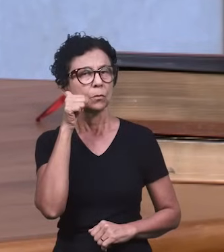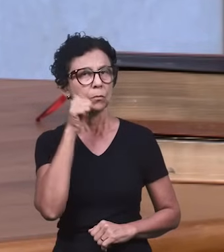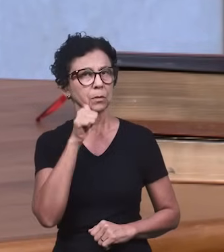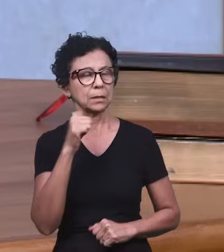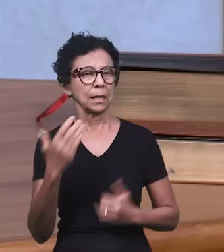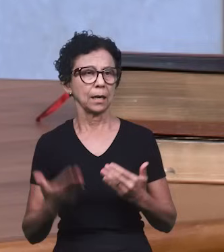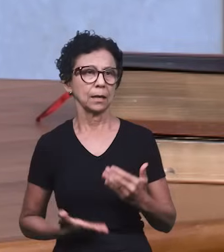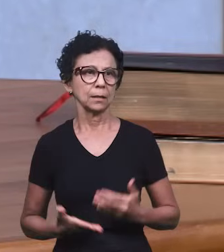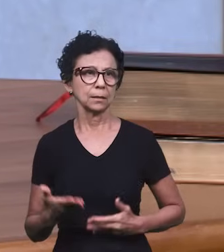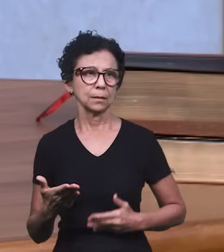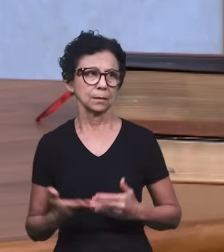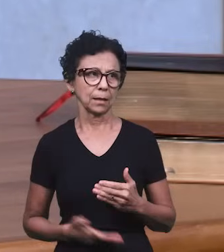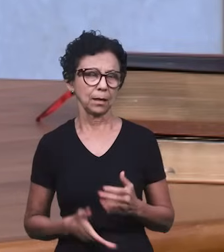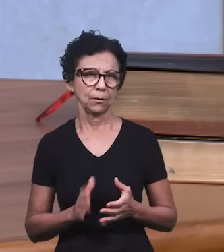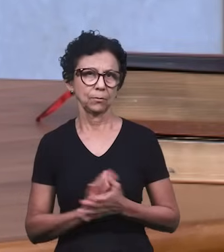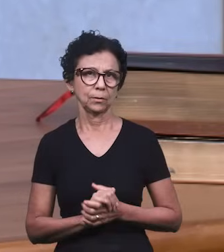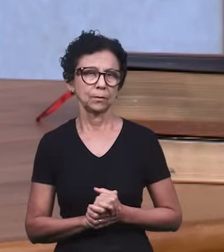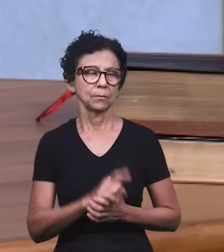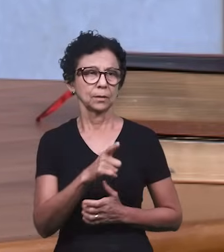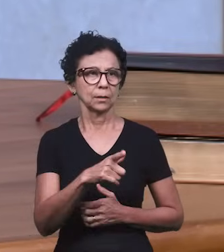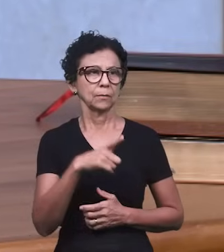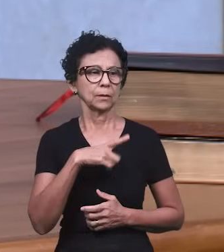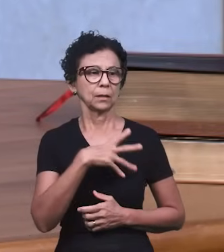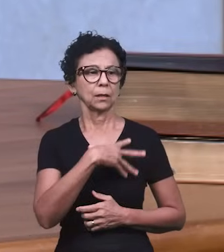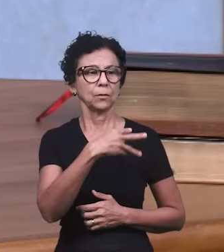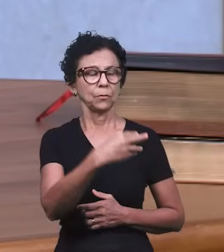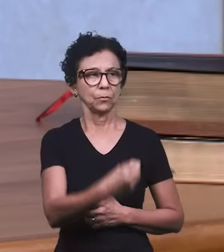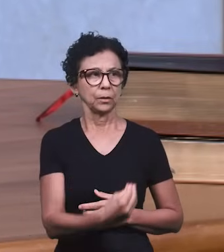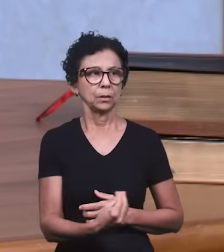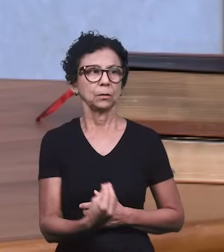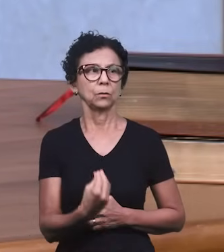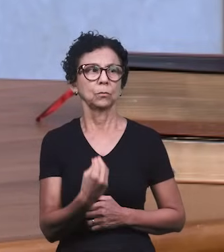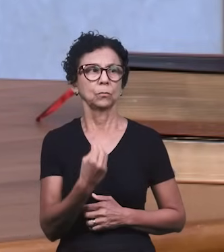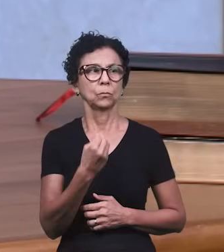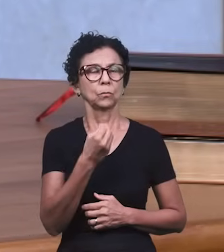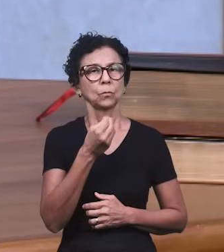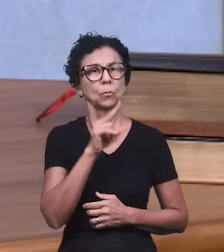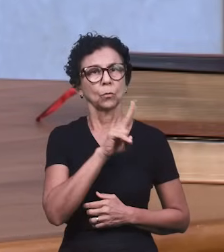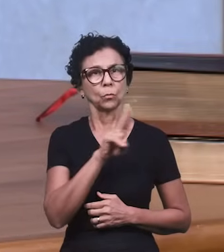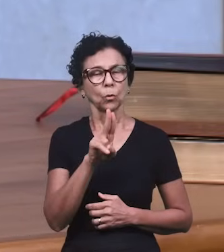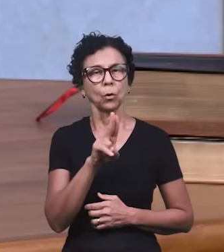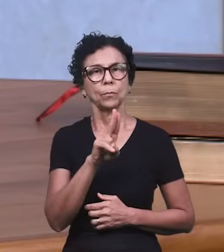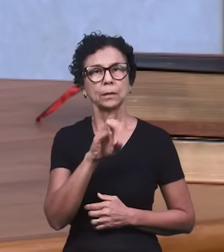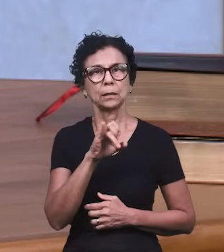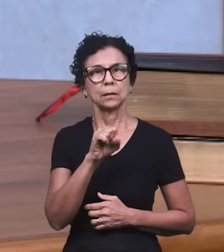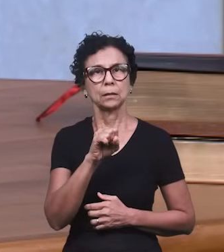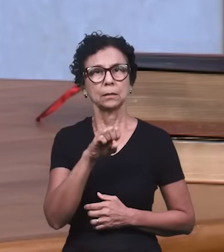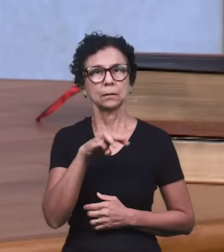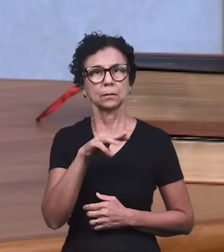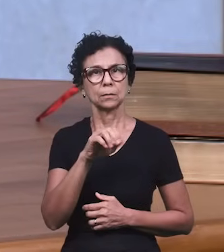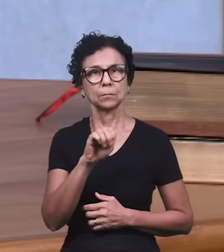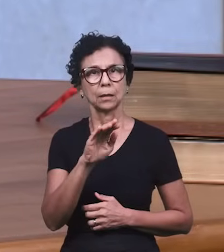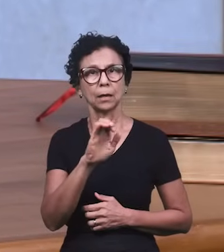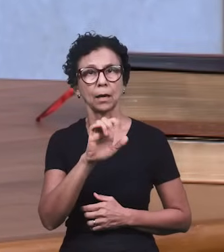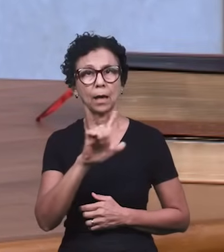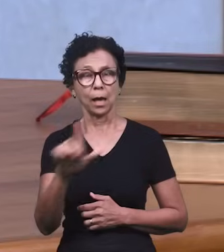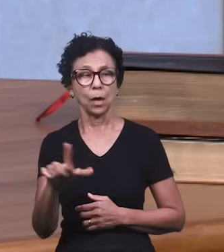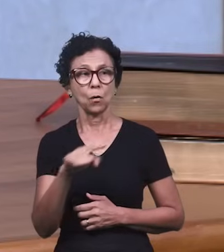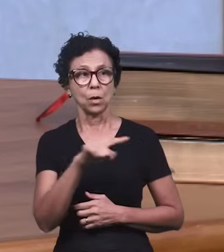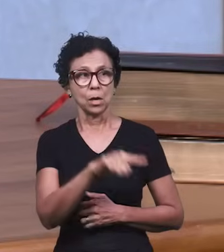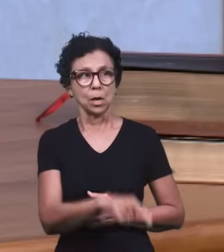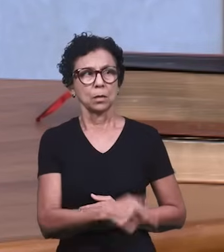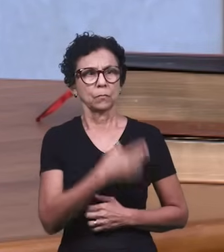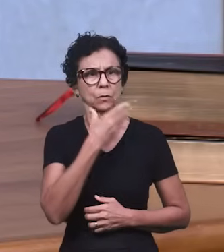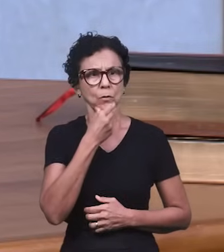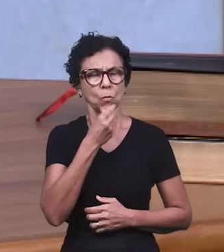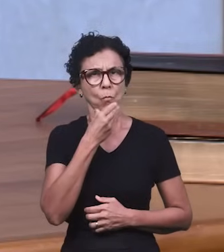ouviu a tua aflição e ele será homem bravo e a sua mão será contra todos e a mão